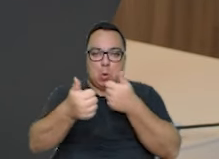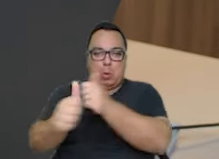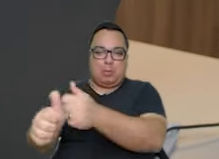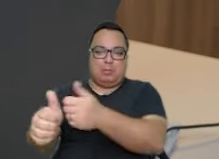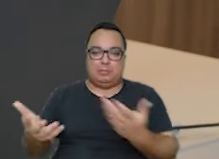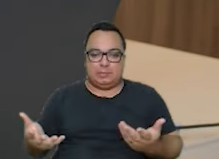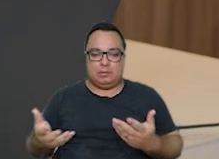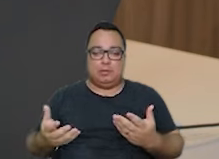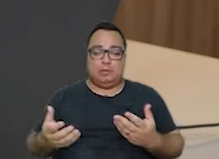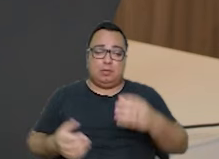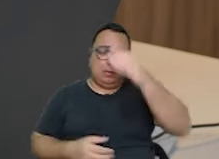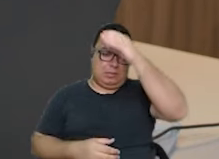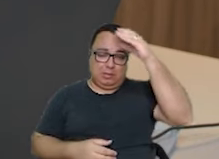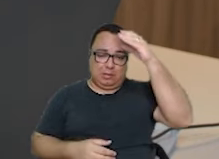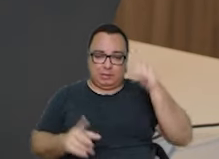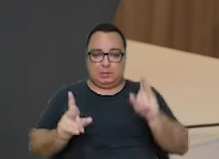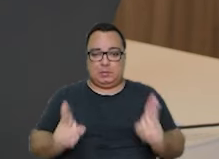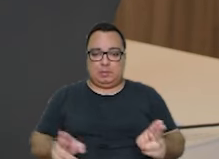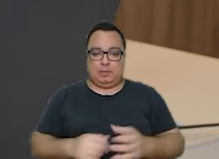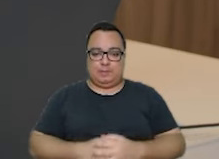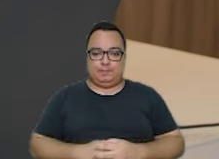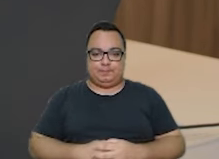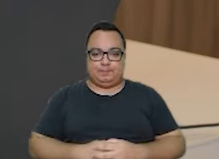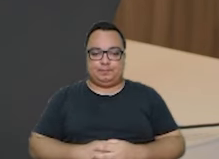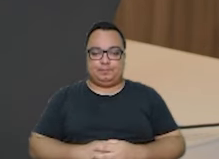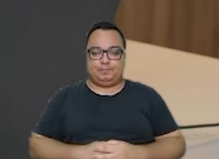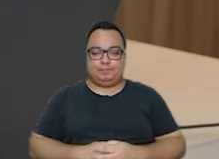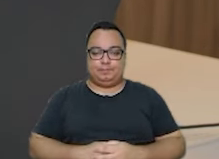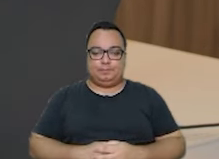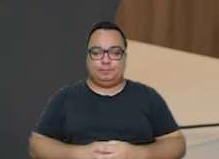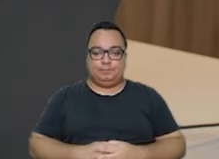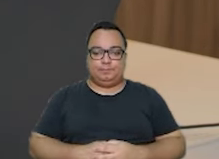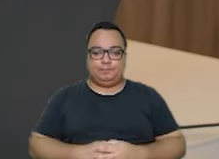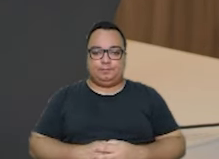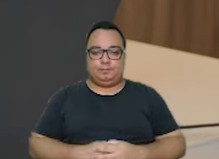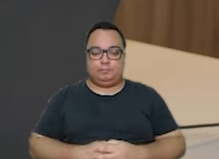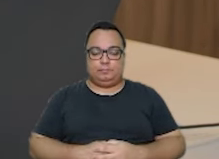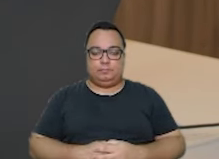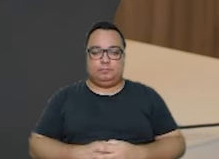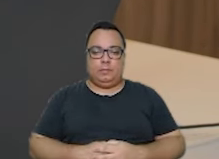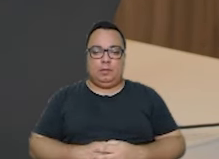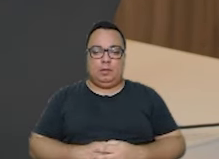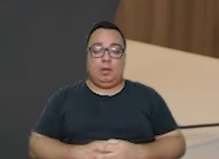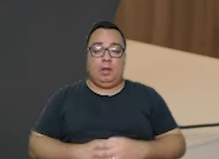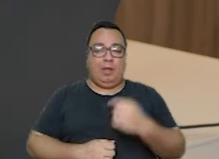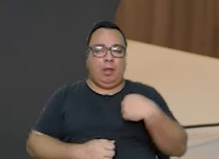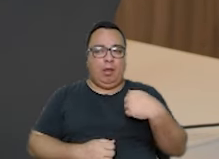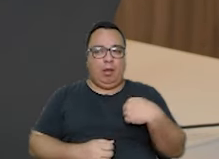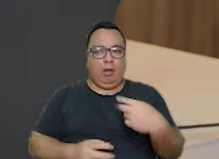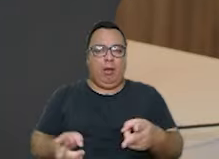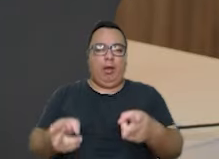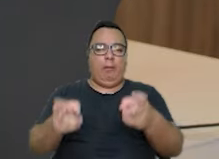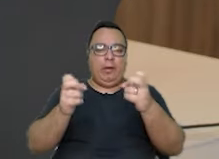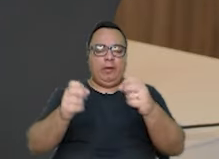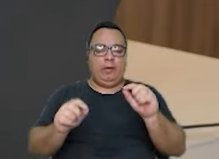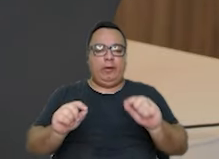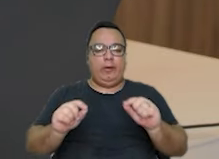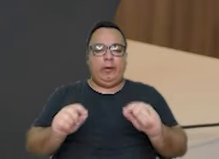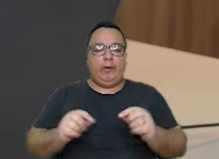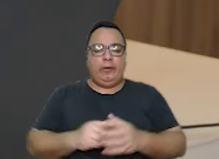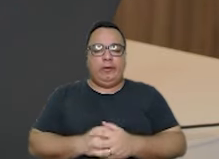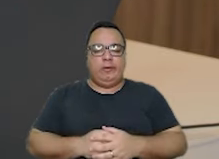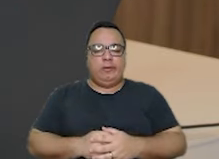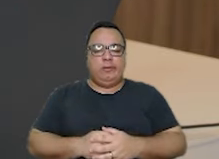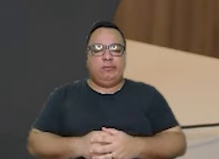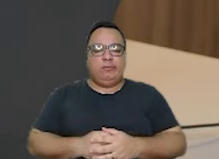com relação à empresa dele Uhum E aí eu vejo assim que muitas das vezes essa questão de responder fazer